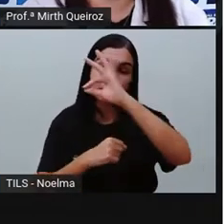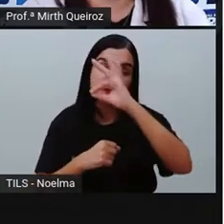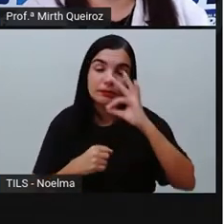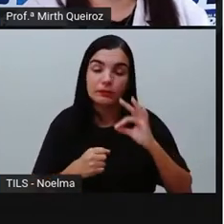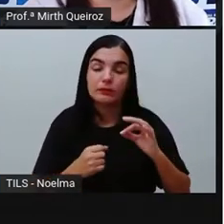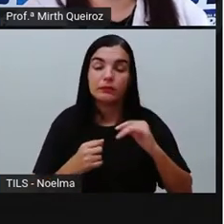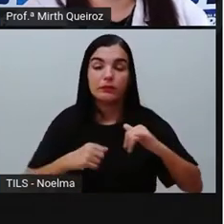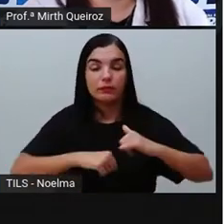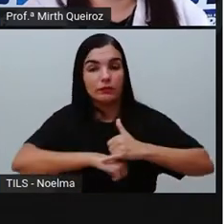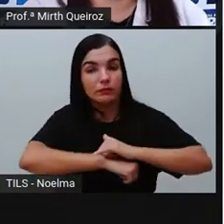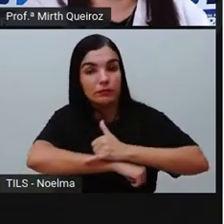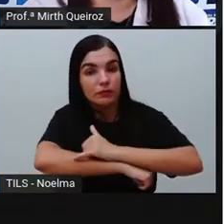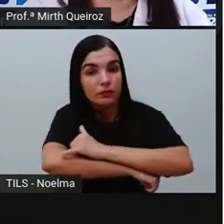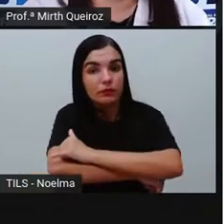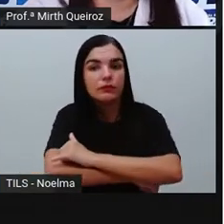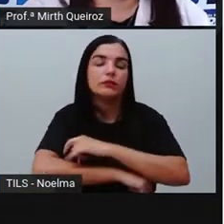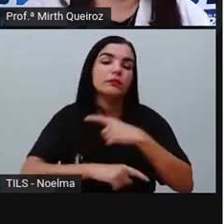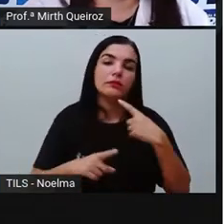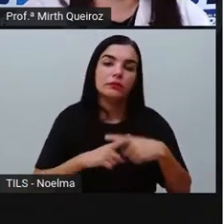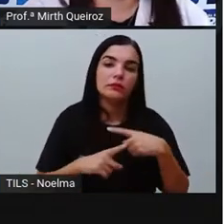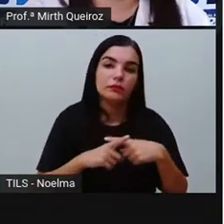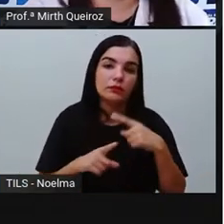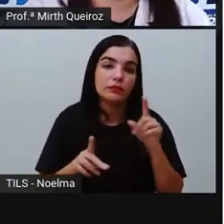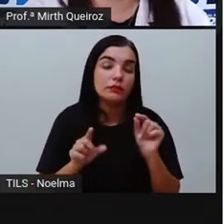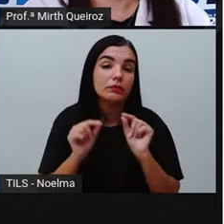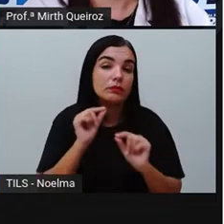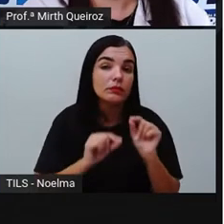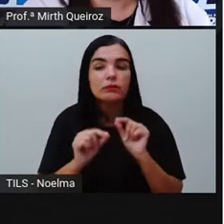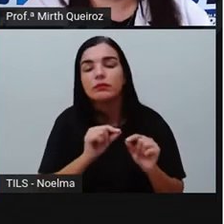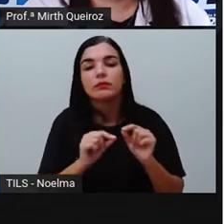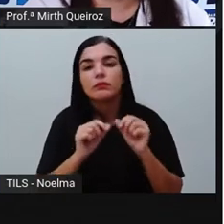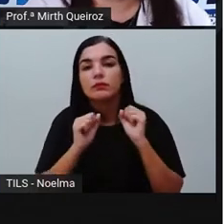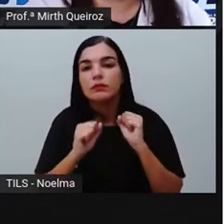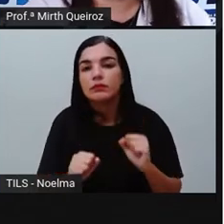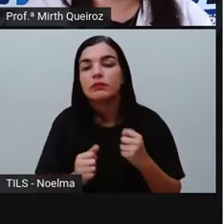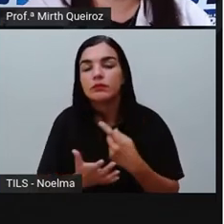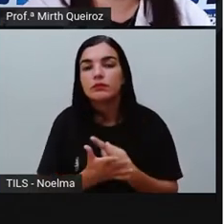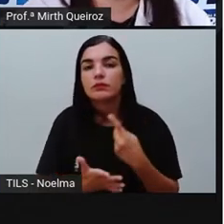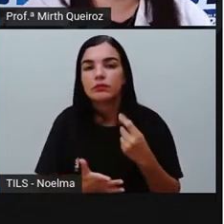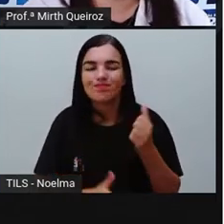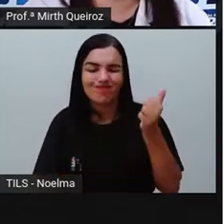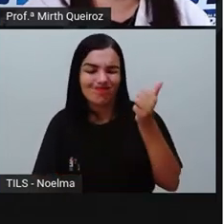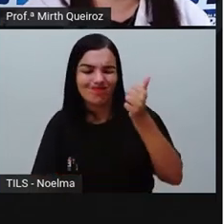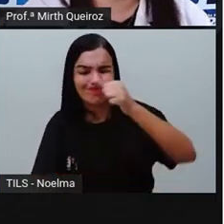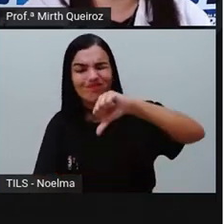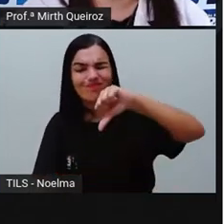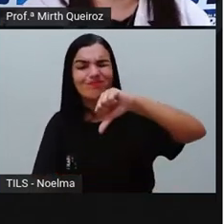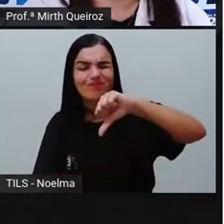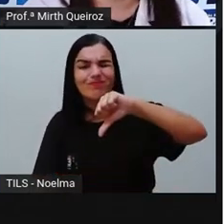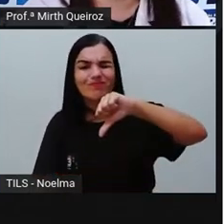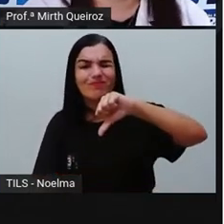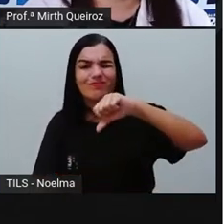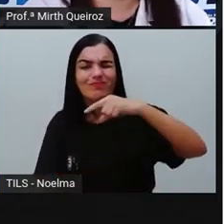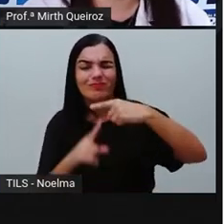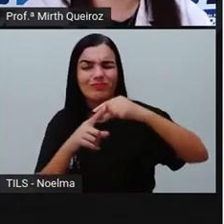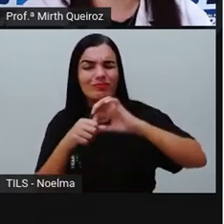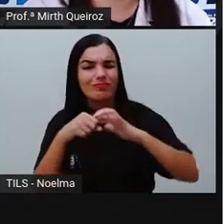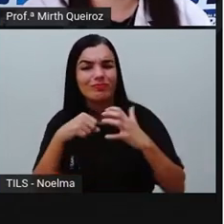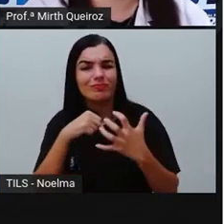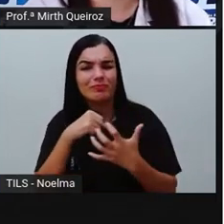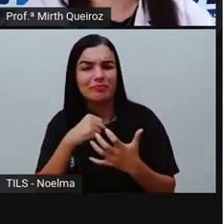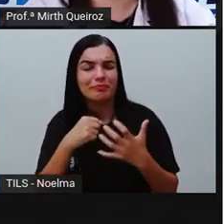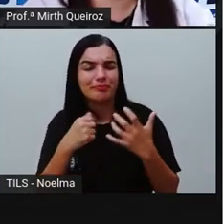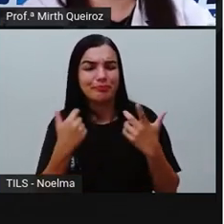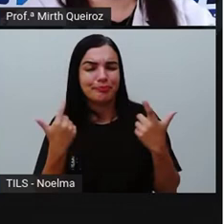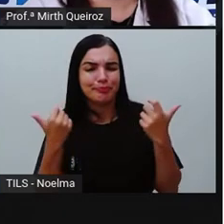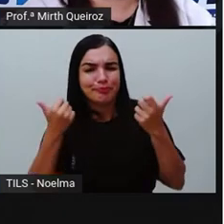alimentação durante essa pandemia, ela ficou mais ruim, vamos dizer assim, né? Geralmente